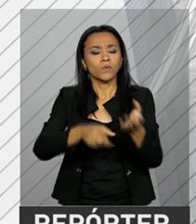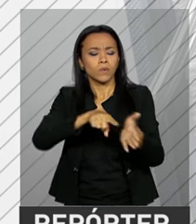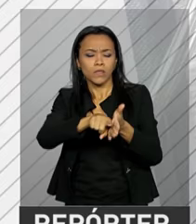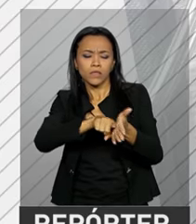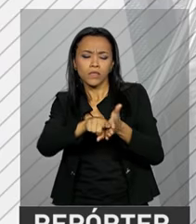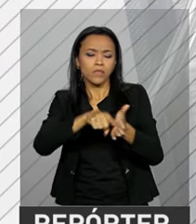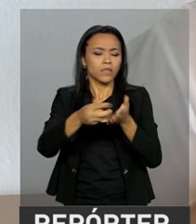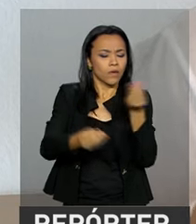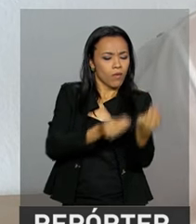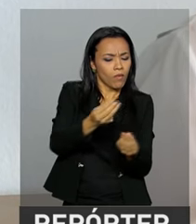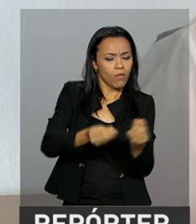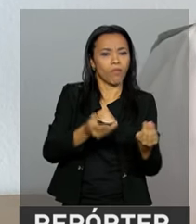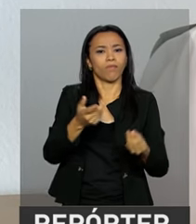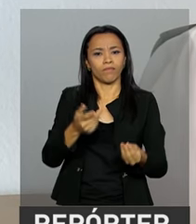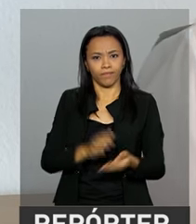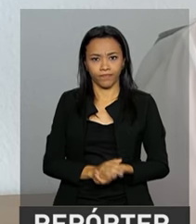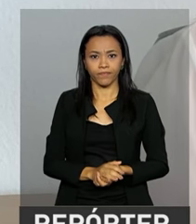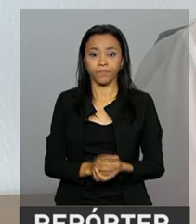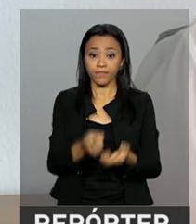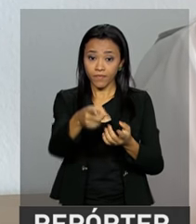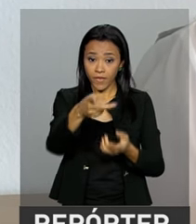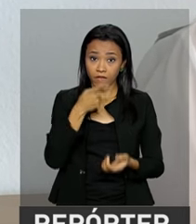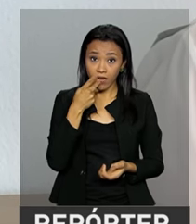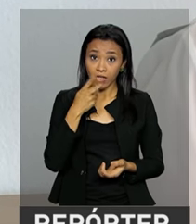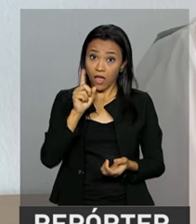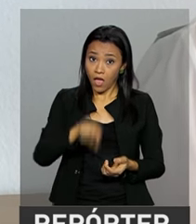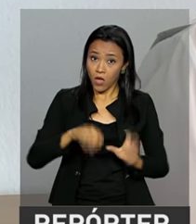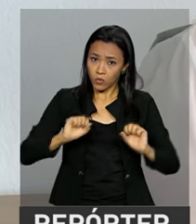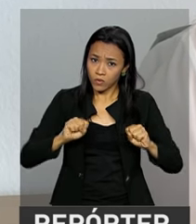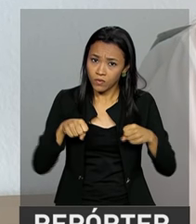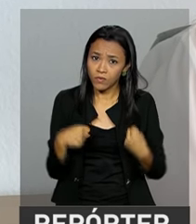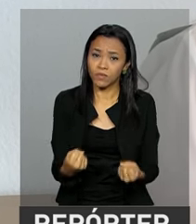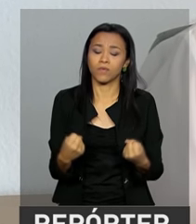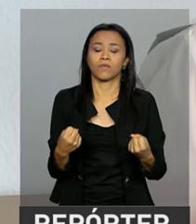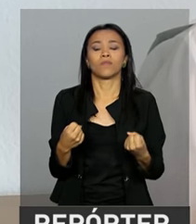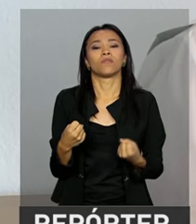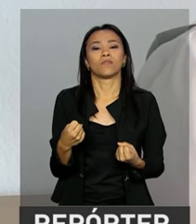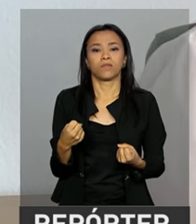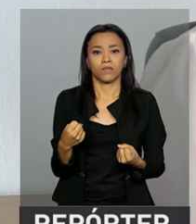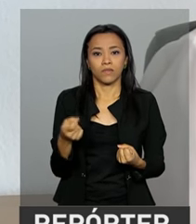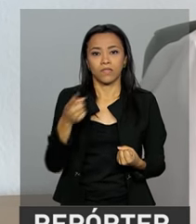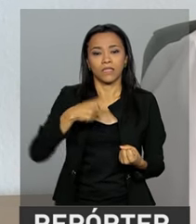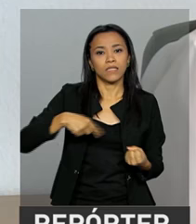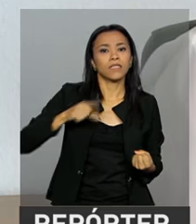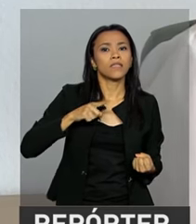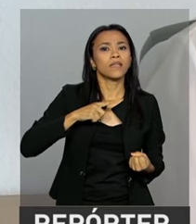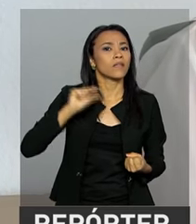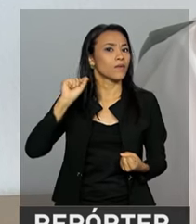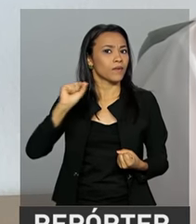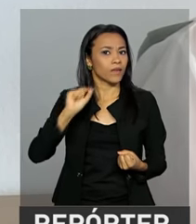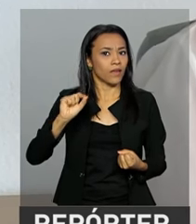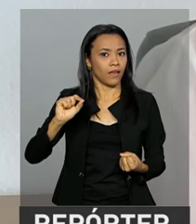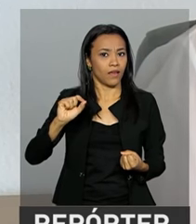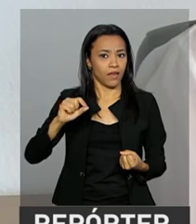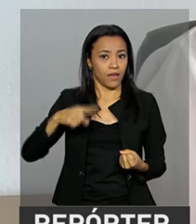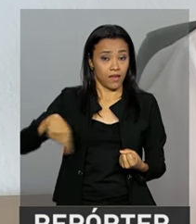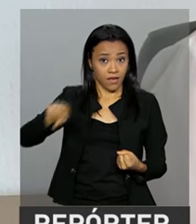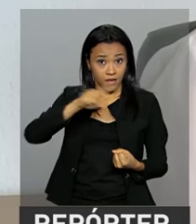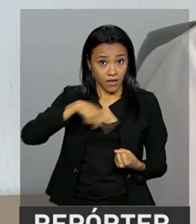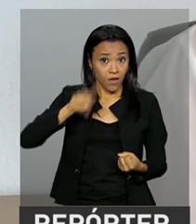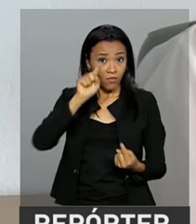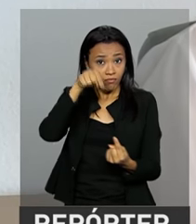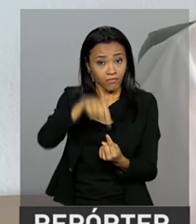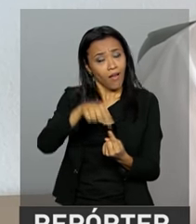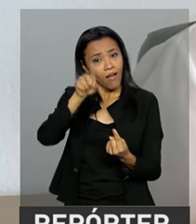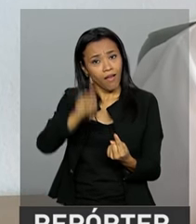exames pré-cirúrgicos. É um esforço que inaugura uma integração maior entre as esferas de governo, com a